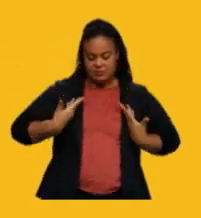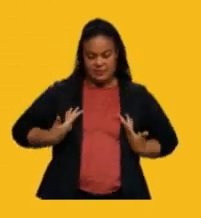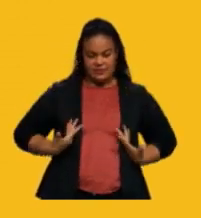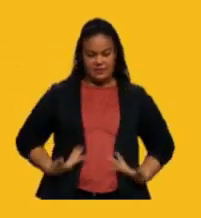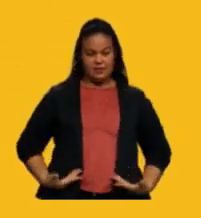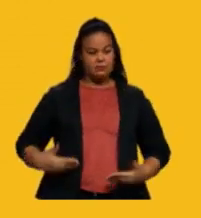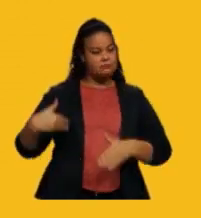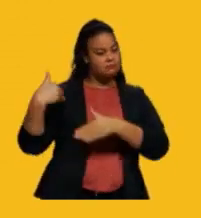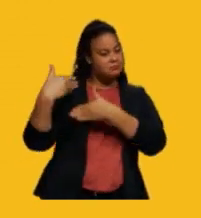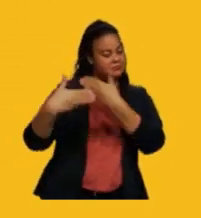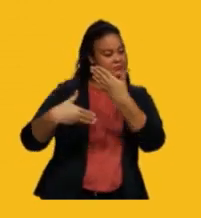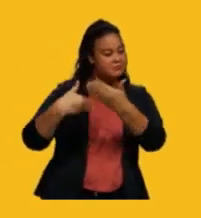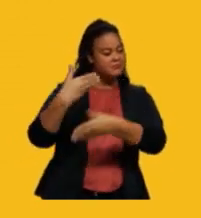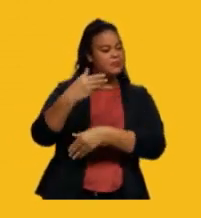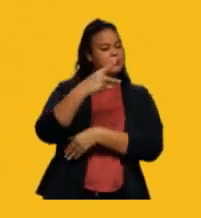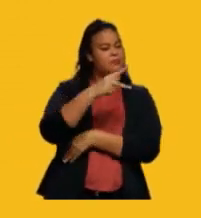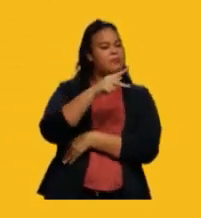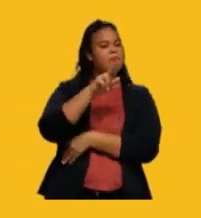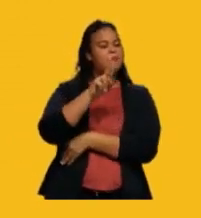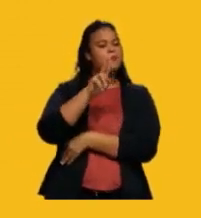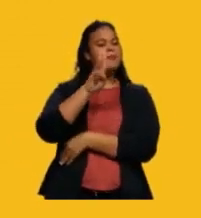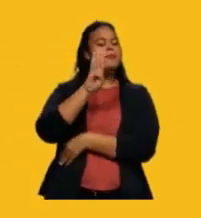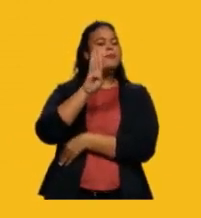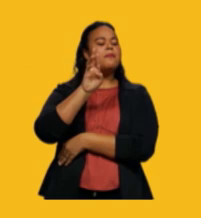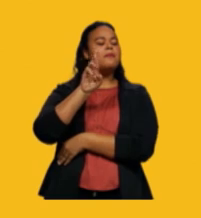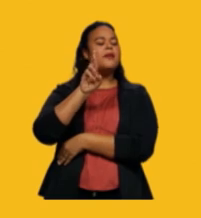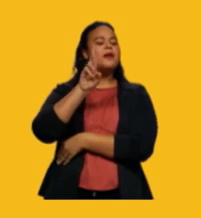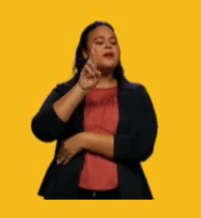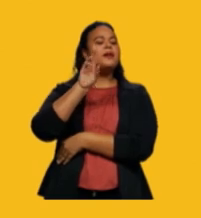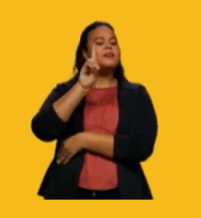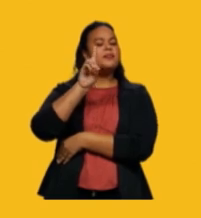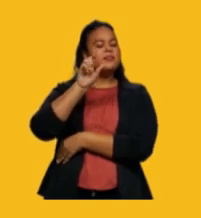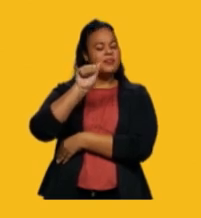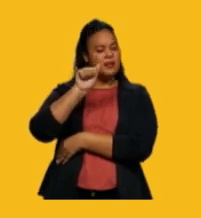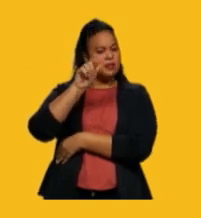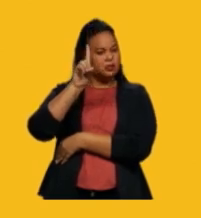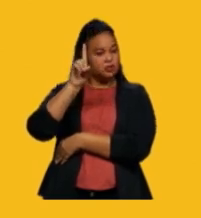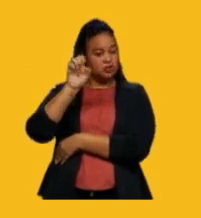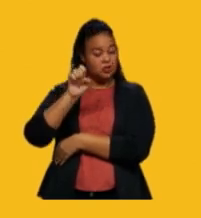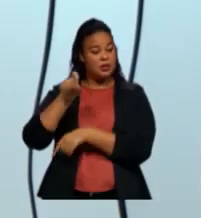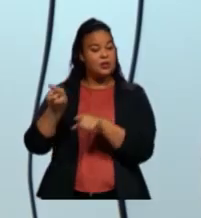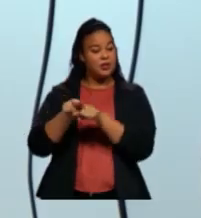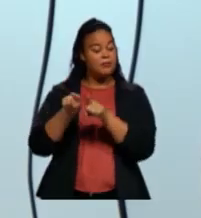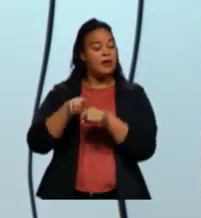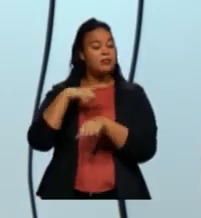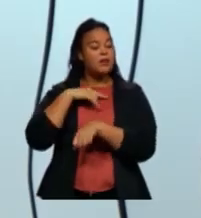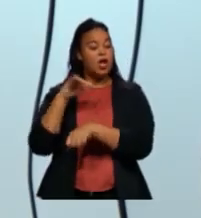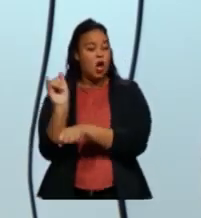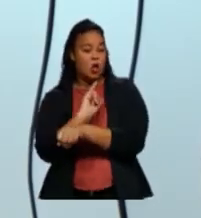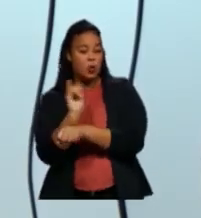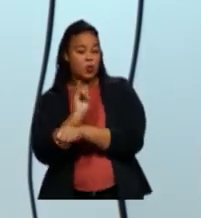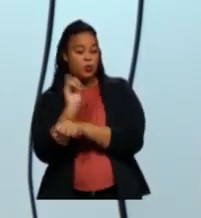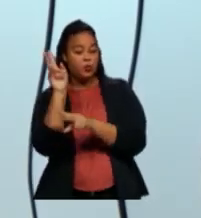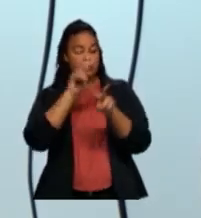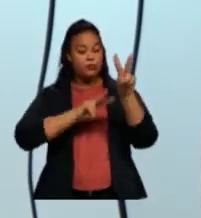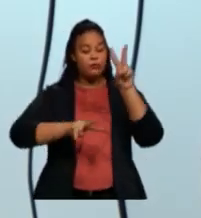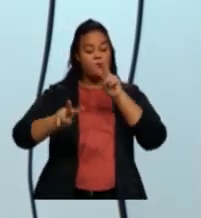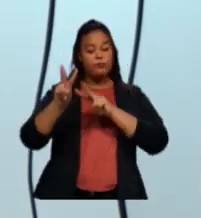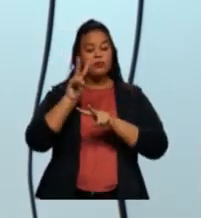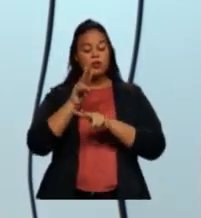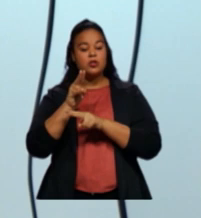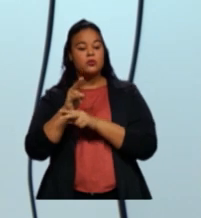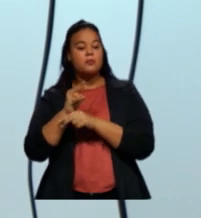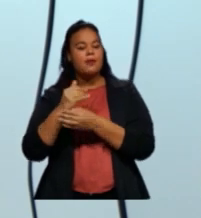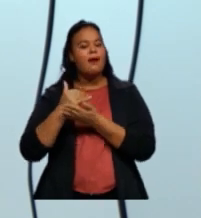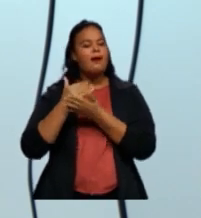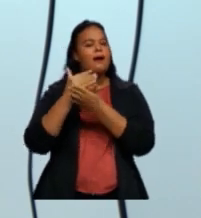também muitos vídeos disponíveis no YouTube que vai te ajudar também a entender essas mudanças, essas